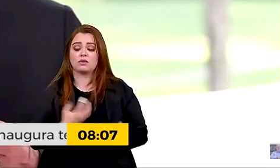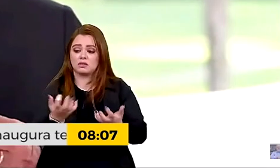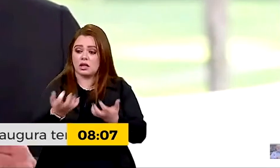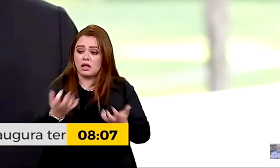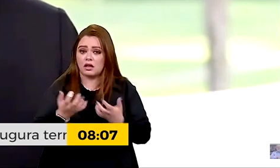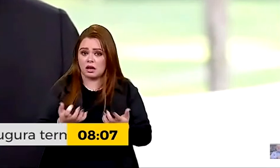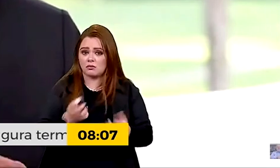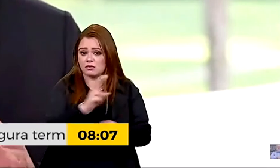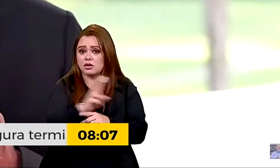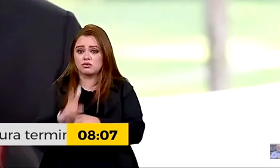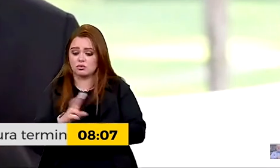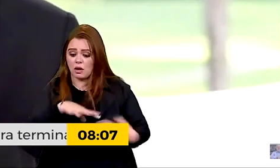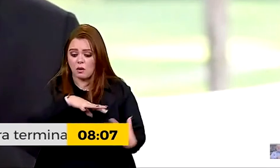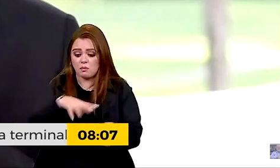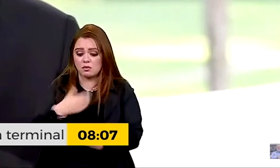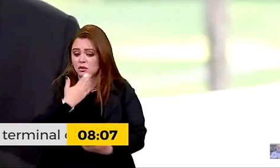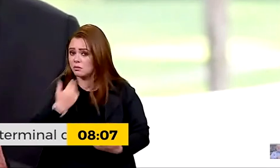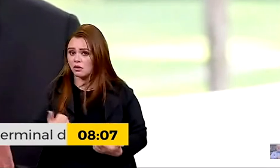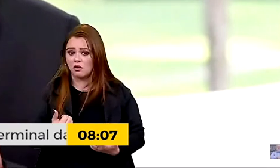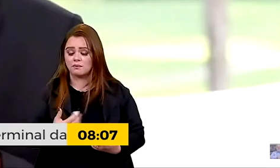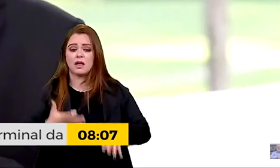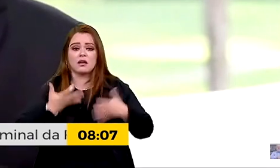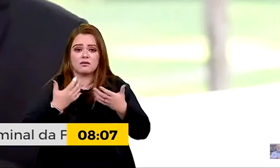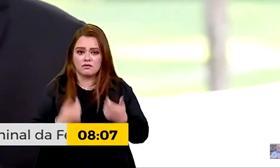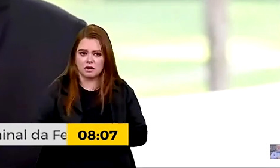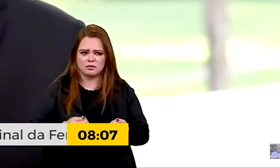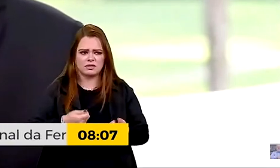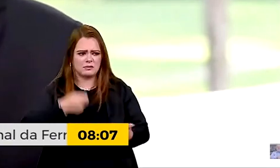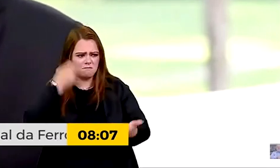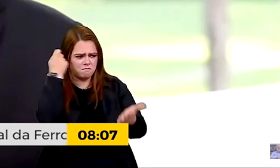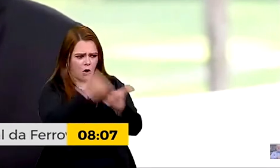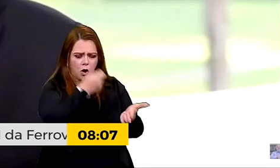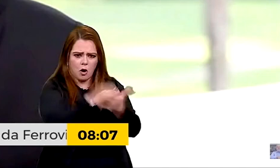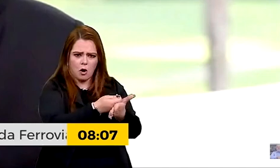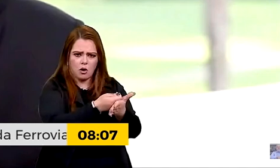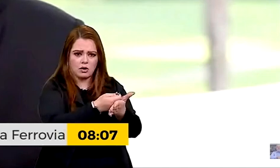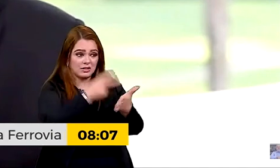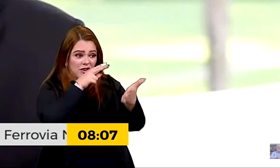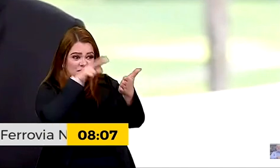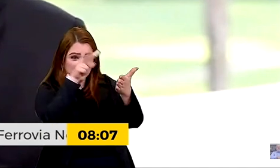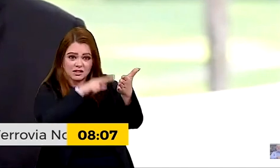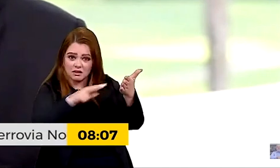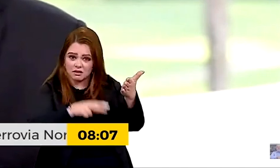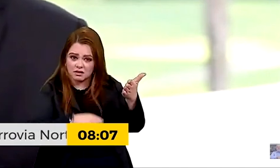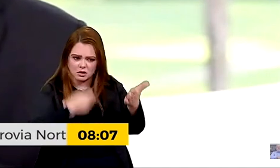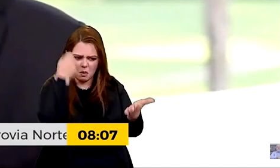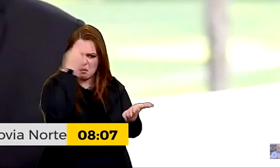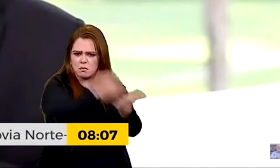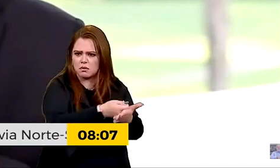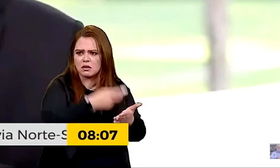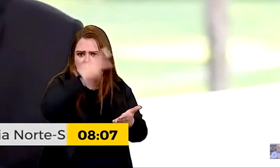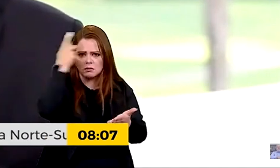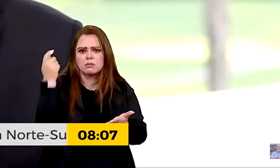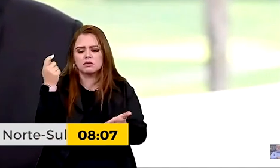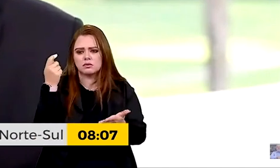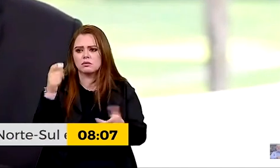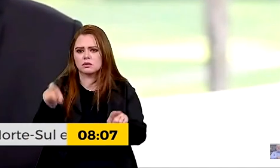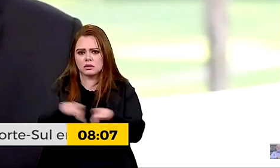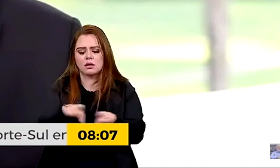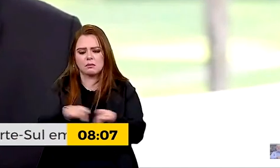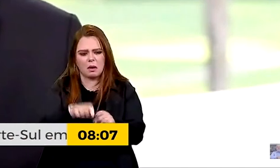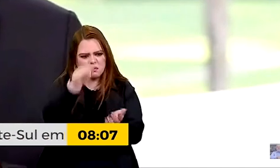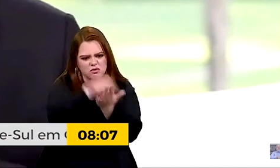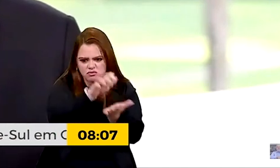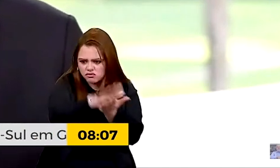Nós vamos ser muito duro na fiscalização e na punição das pessoas Nós vamos ser muito dura a polícia federal